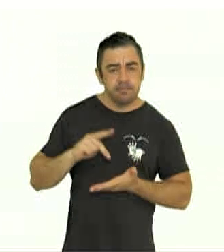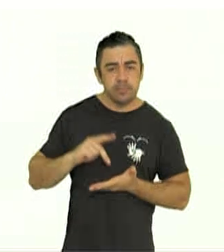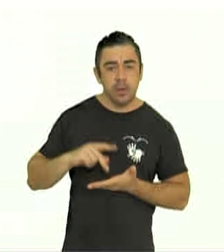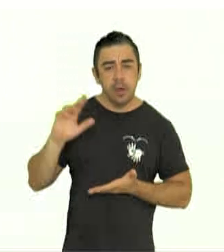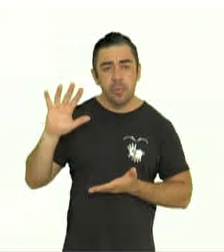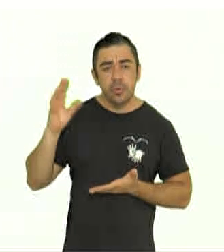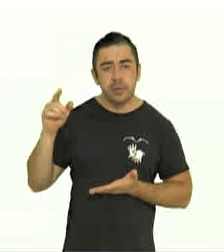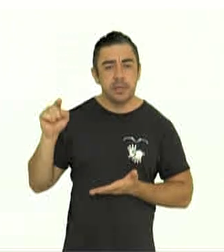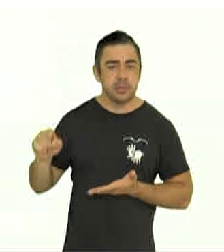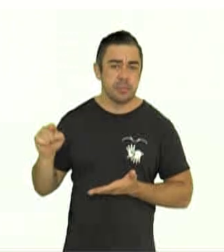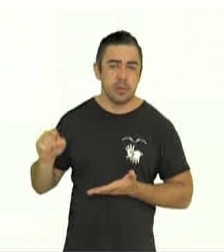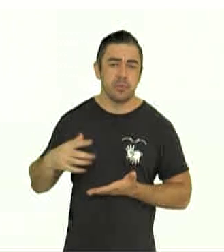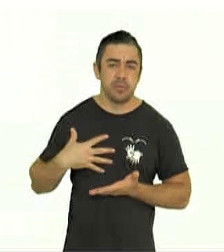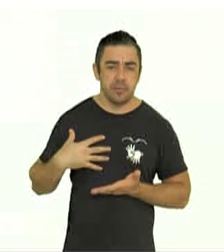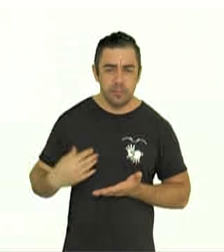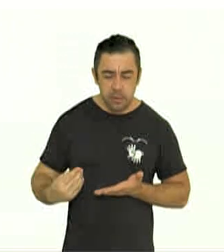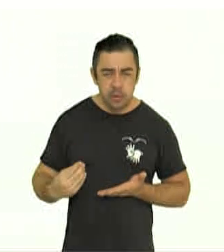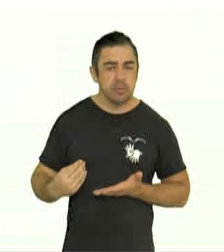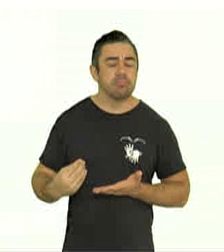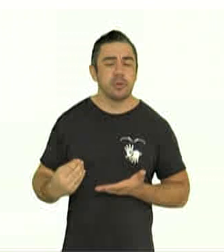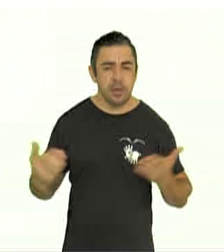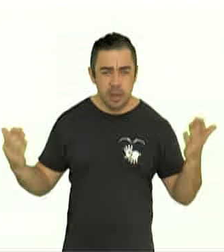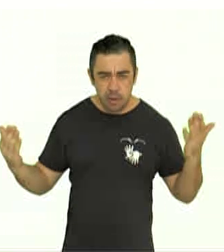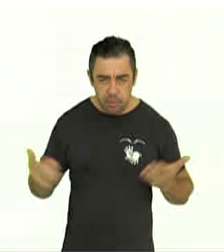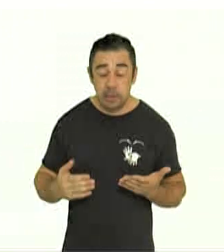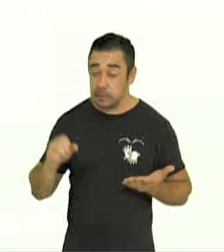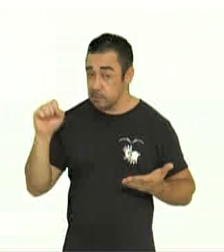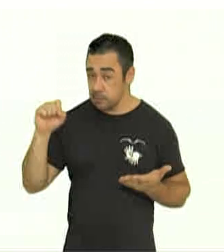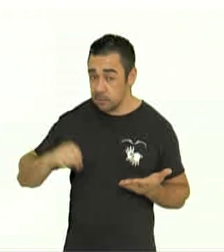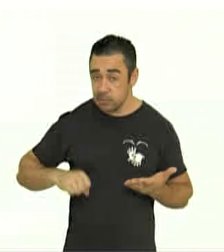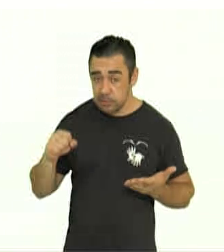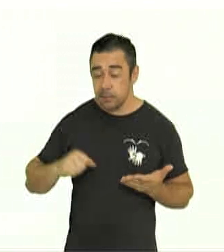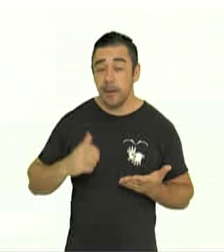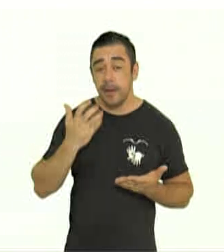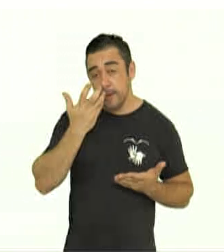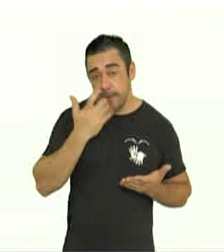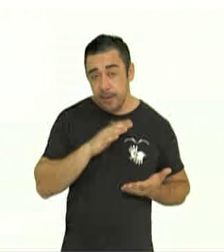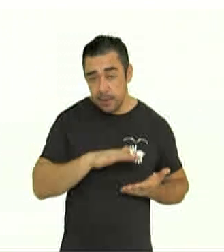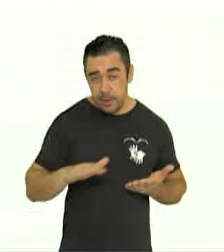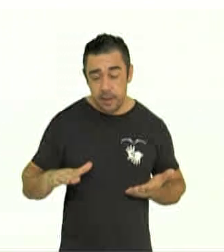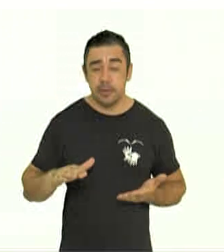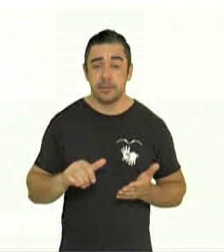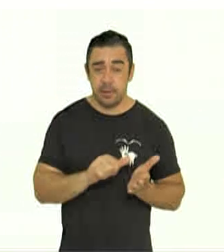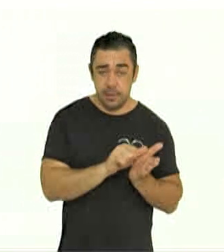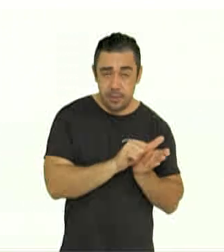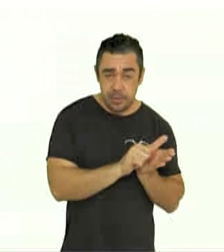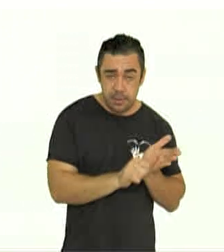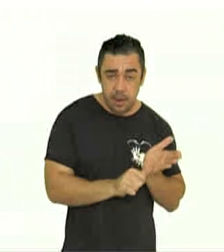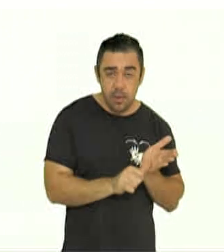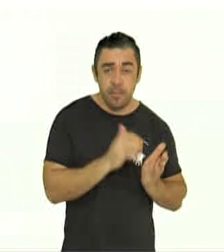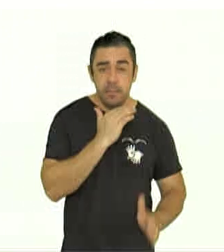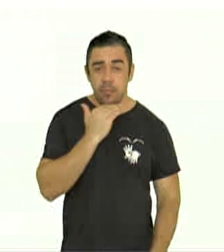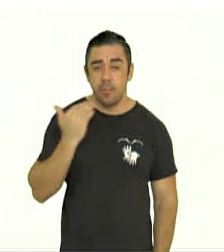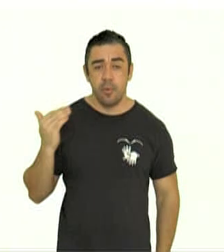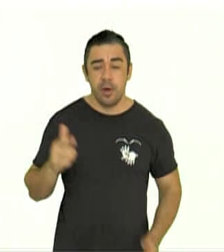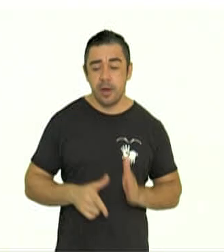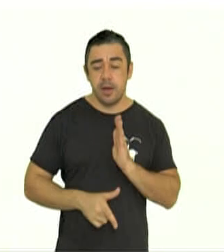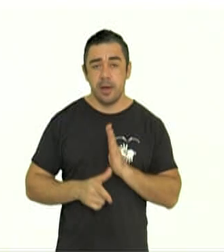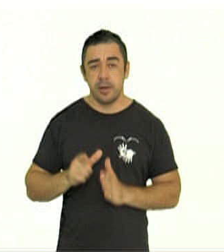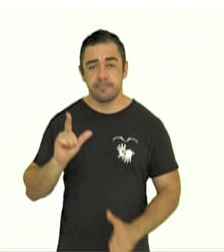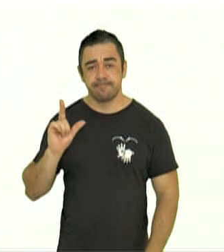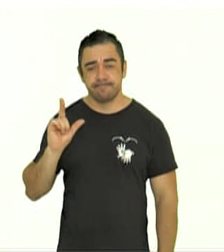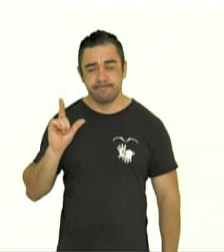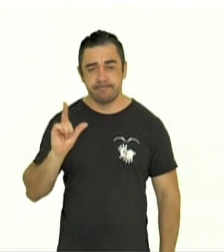fato científico, profundamente, sim, as crianças com síndrome de Down morrem cedo.